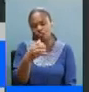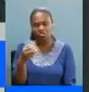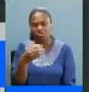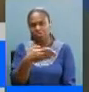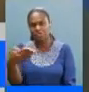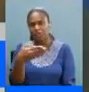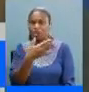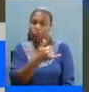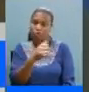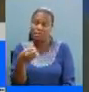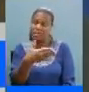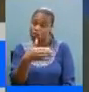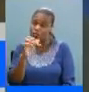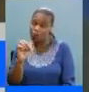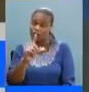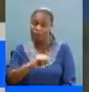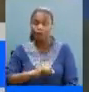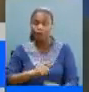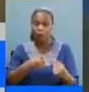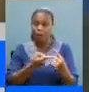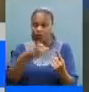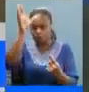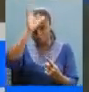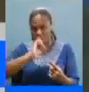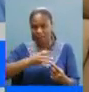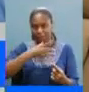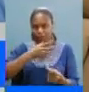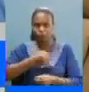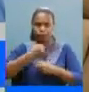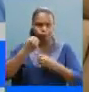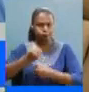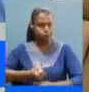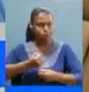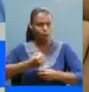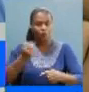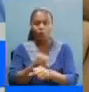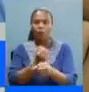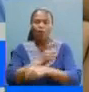E 2018. Um ano que, segundo o governante, foi de consolidação de uma forte